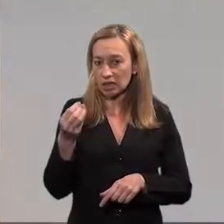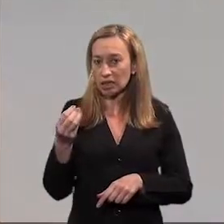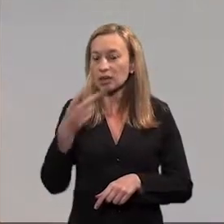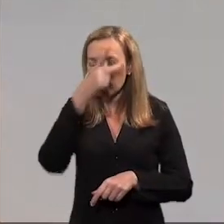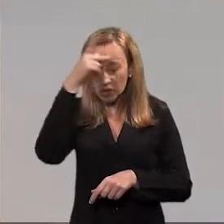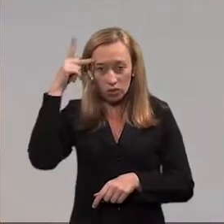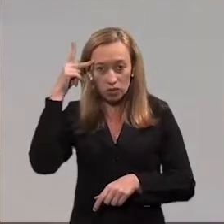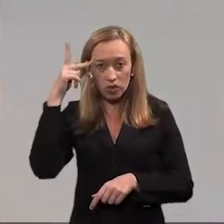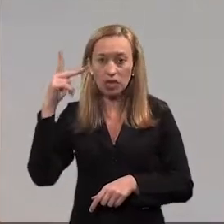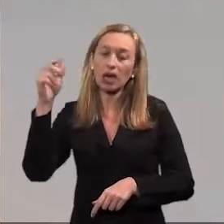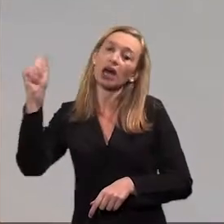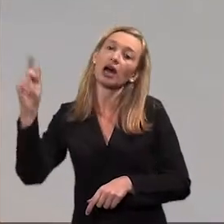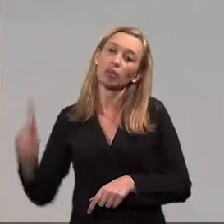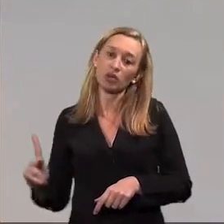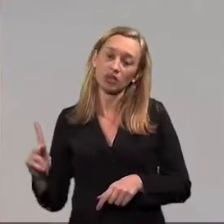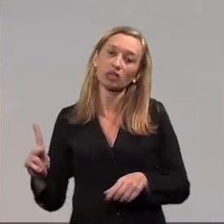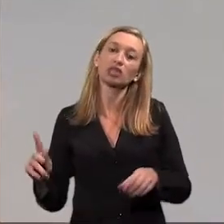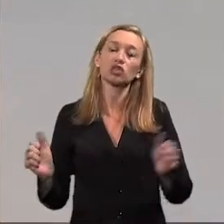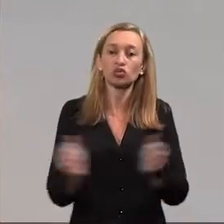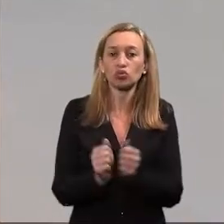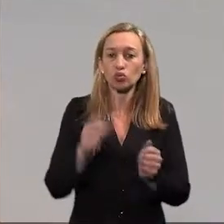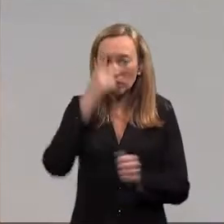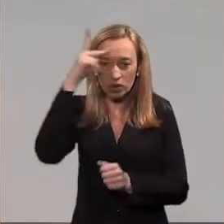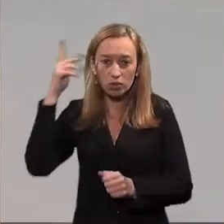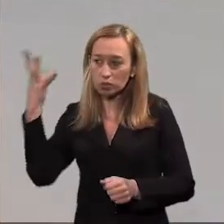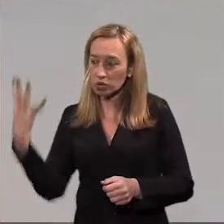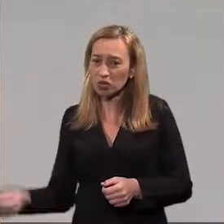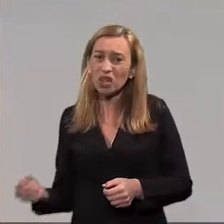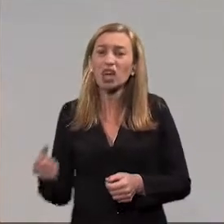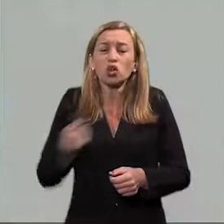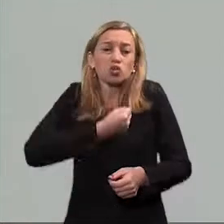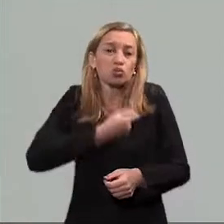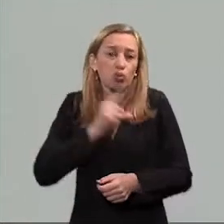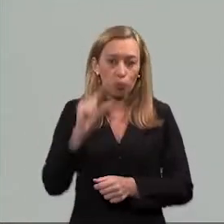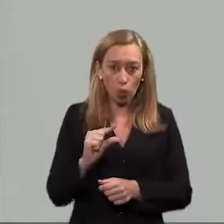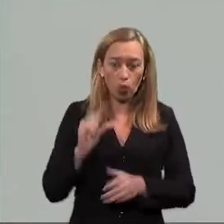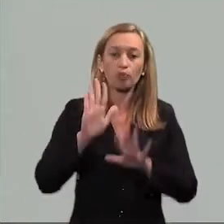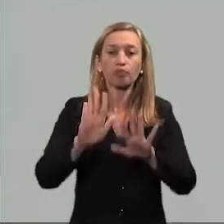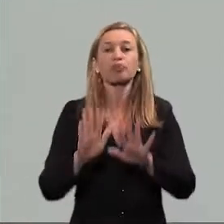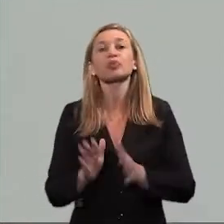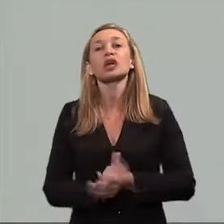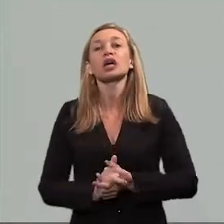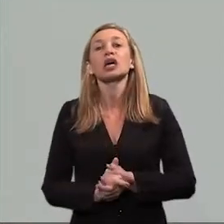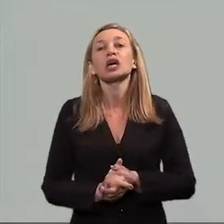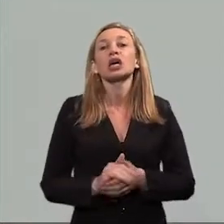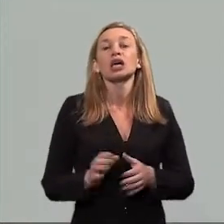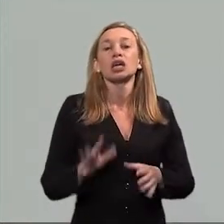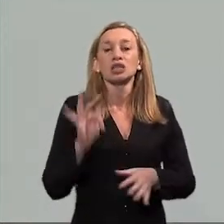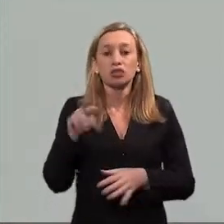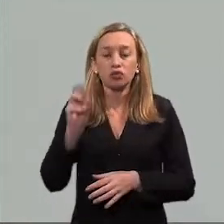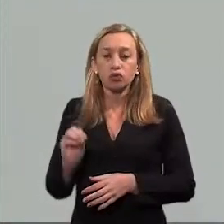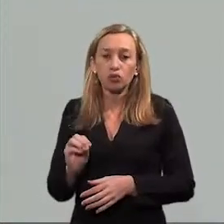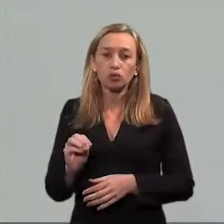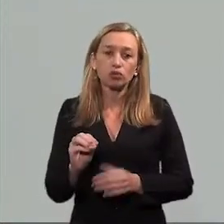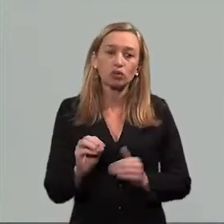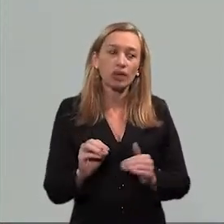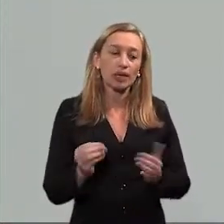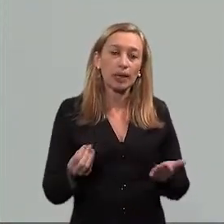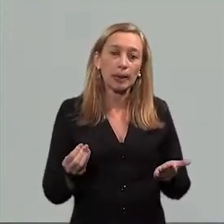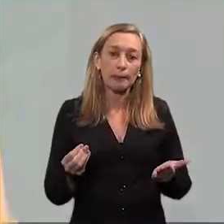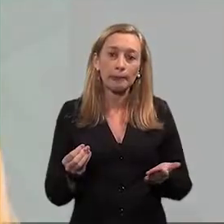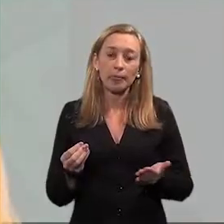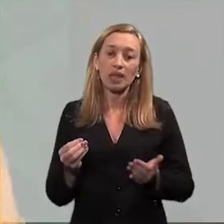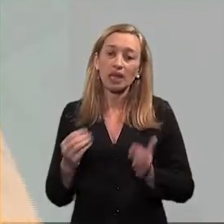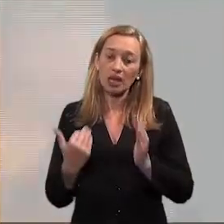60 mil, 60 pessoas. 60 pessoas entre aposentados e pensionistas. Então, é um número pequeno. Então, por enquanto, esse fundo... Ele